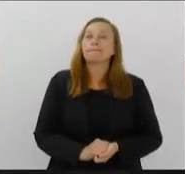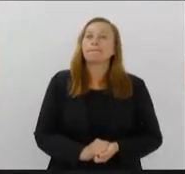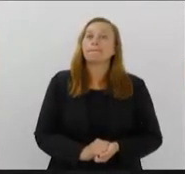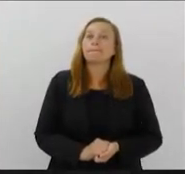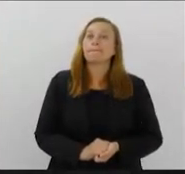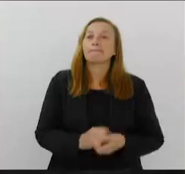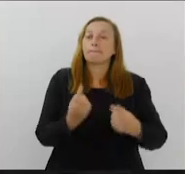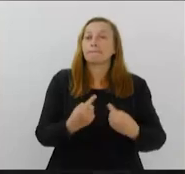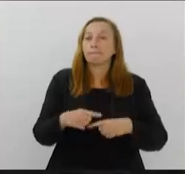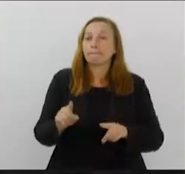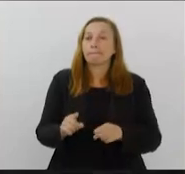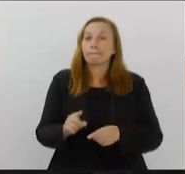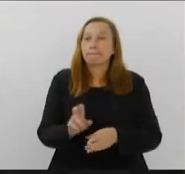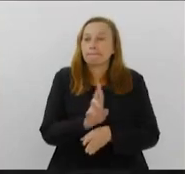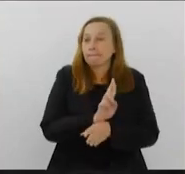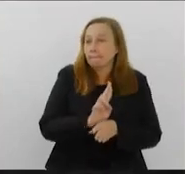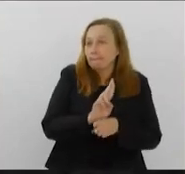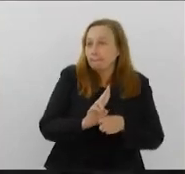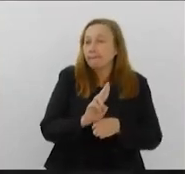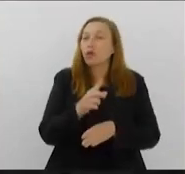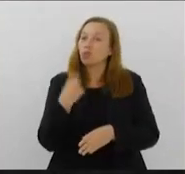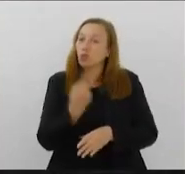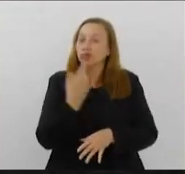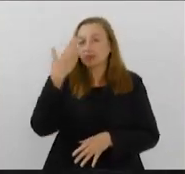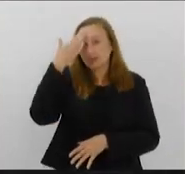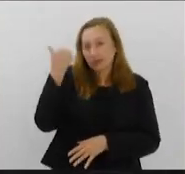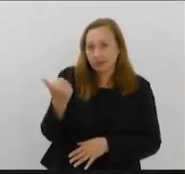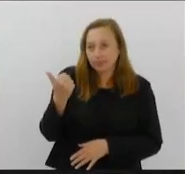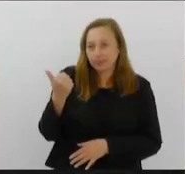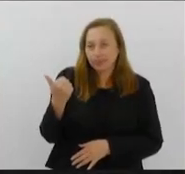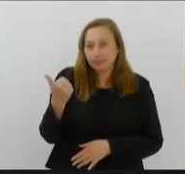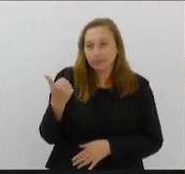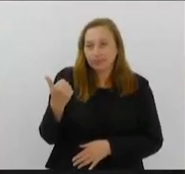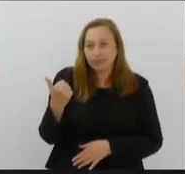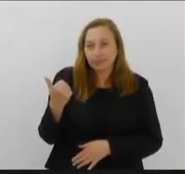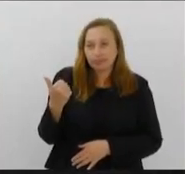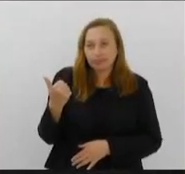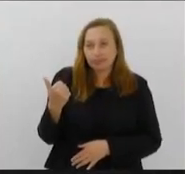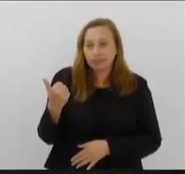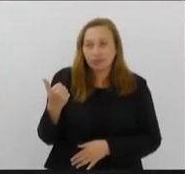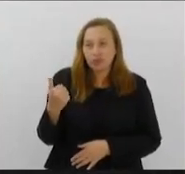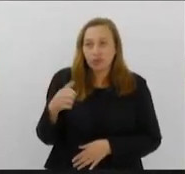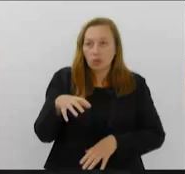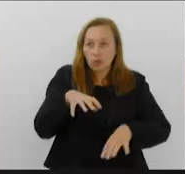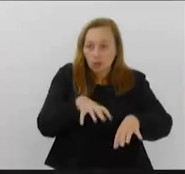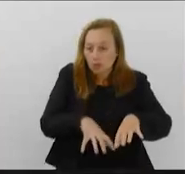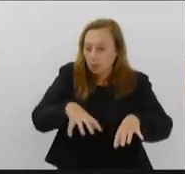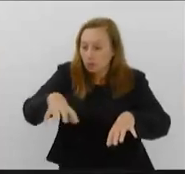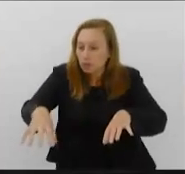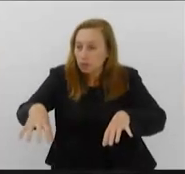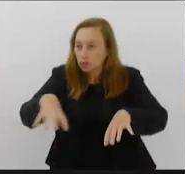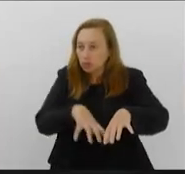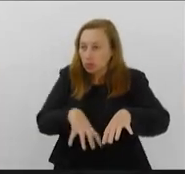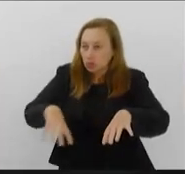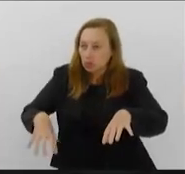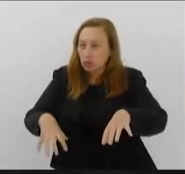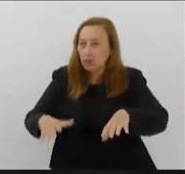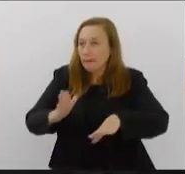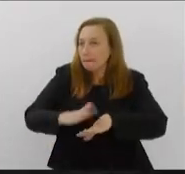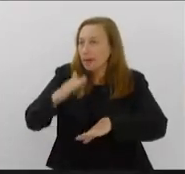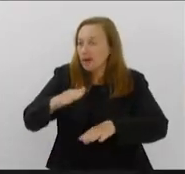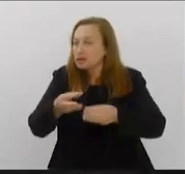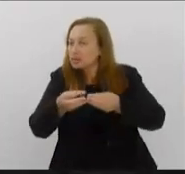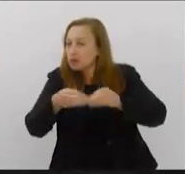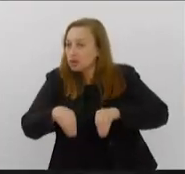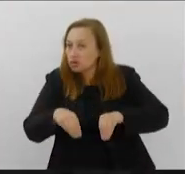ao racismo. Nós sabemos que os territórios mais atingidos são